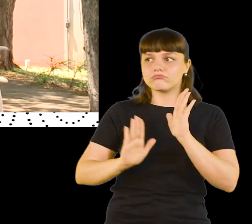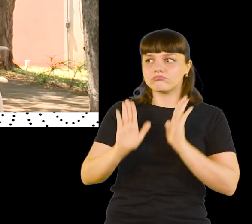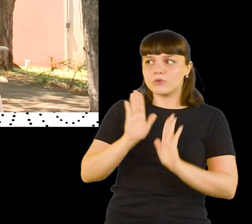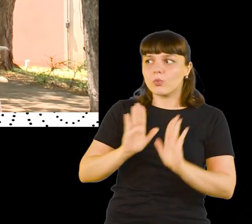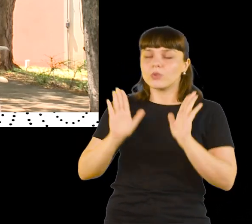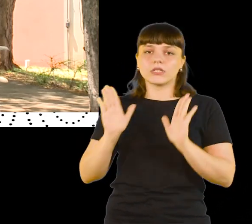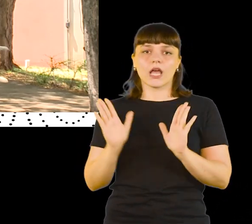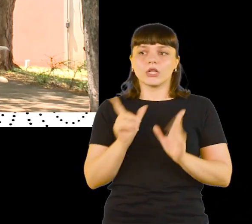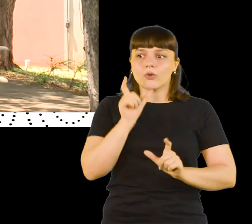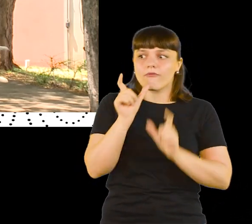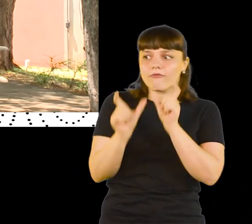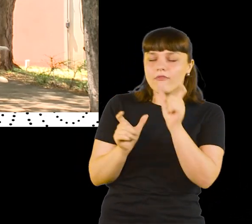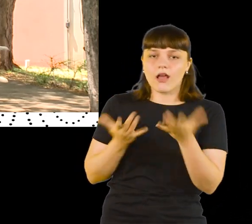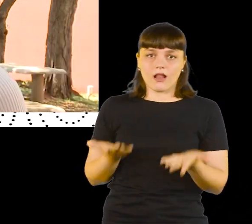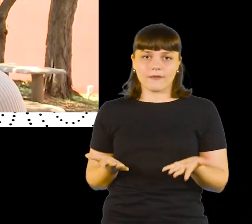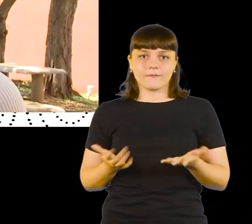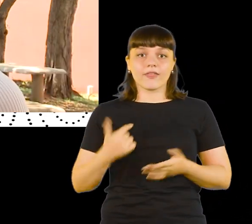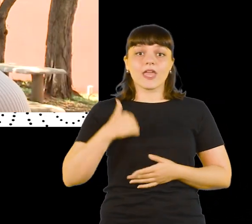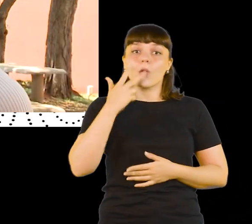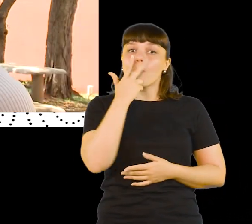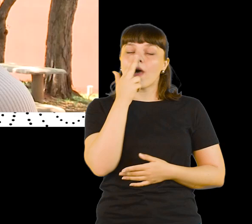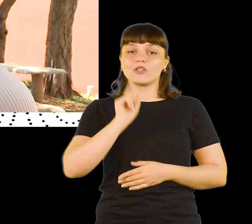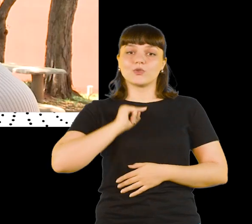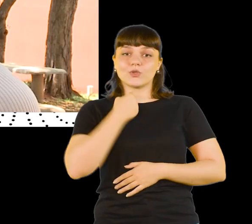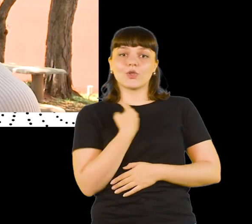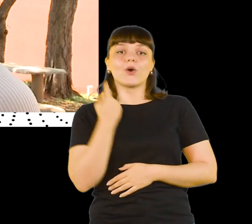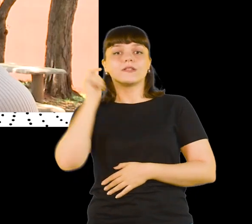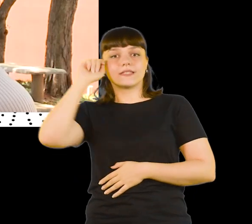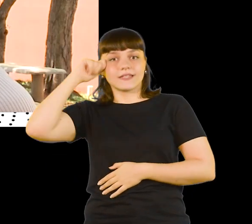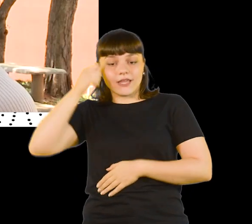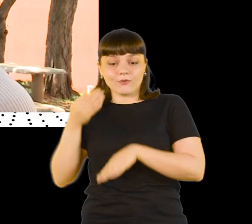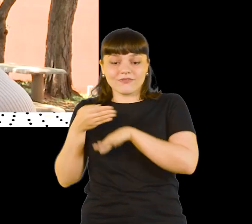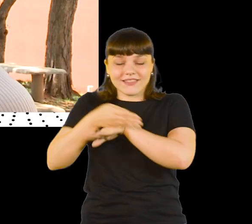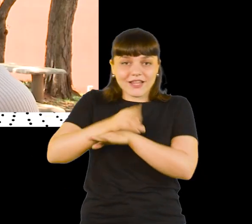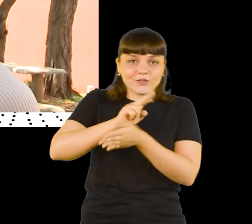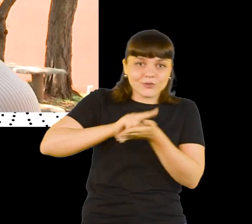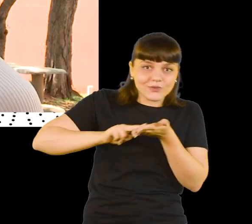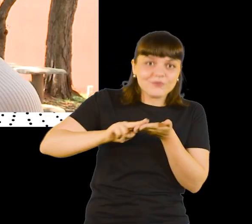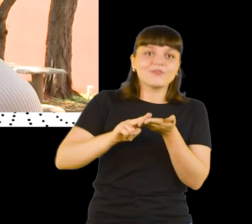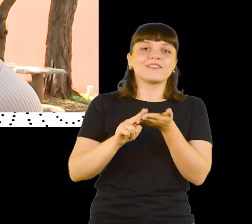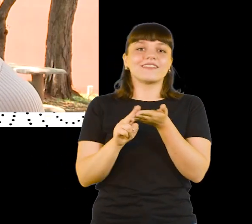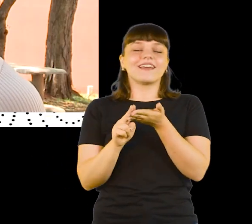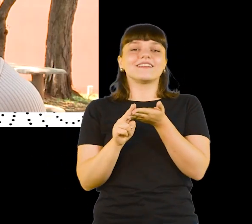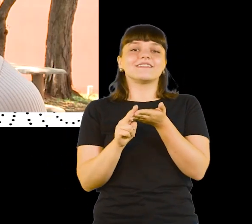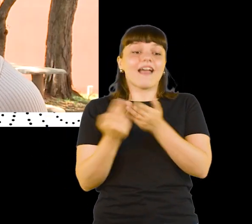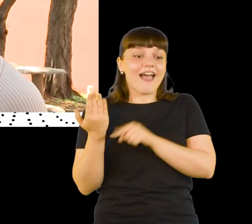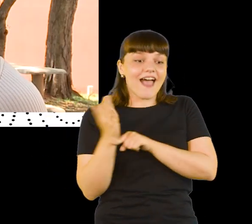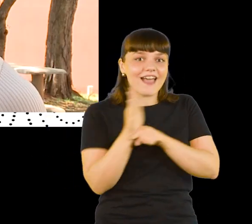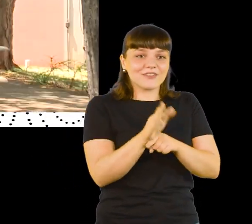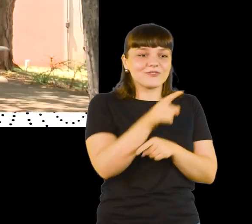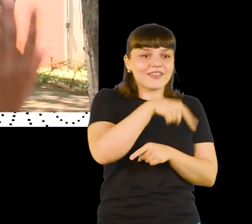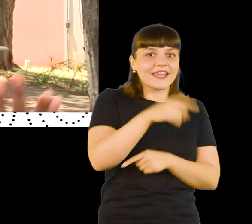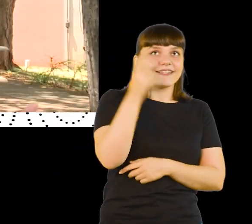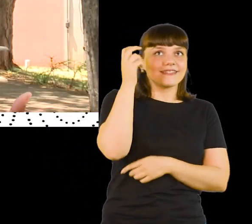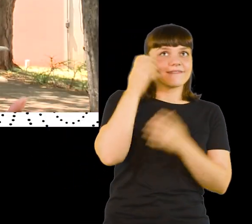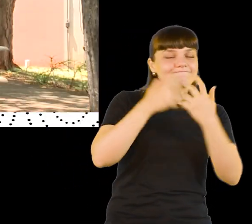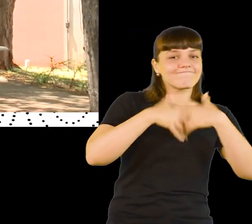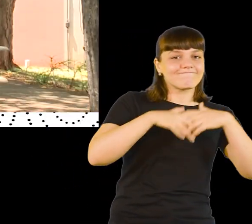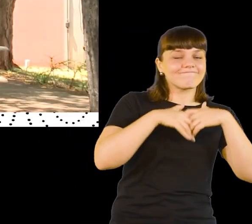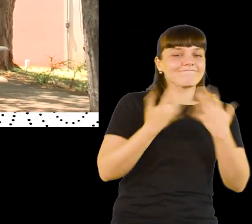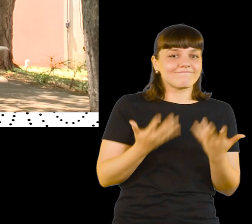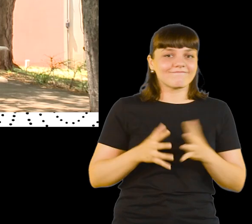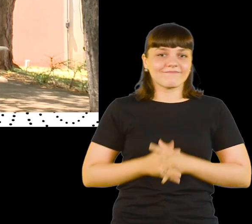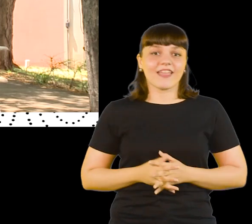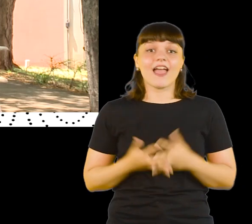em tomar cuidado com a linguagem. Eu acho que a presença das pessoas negras aqui, dos alunos negros, tem trazido essa reflexão maior, assim. Agora a gente está no